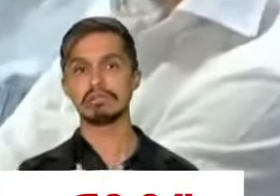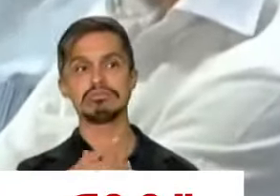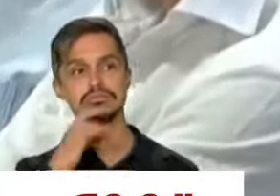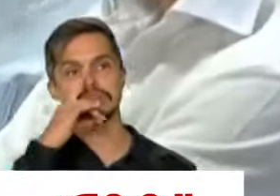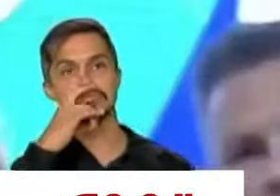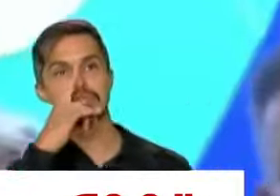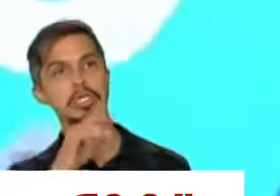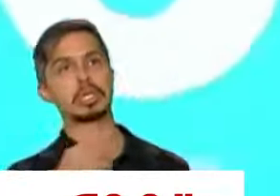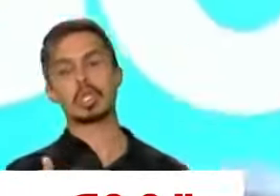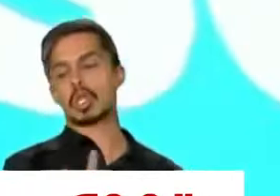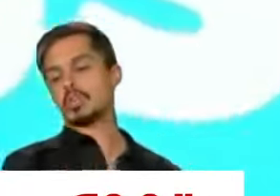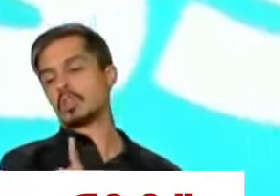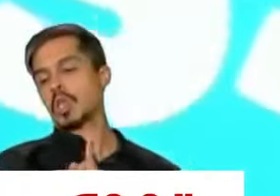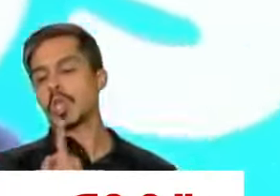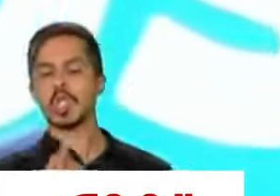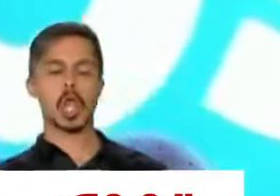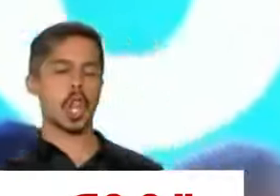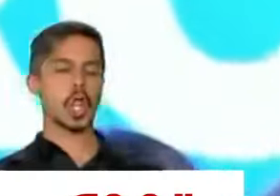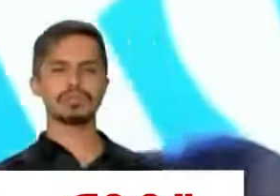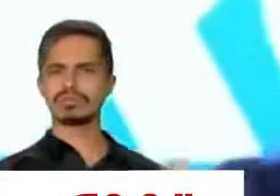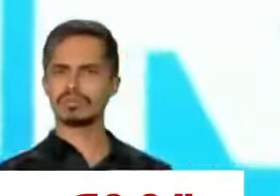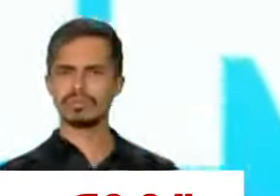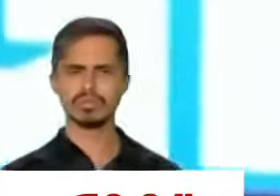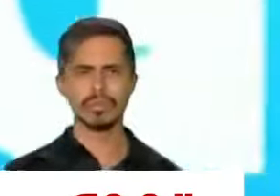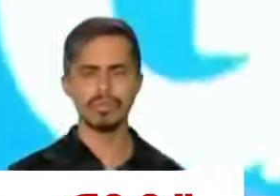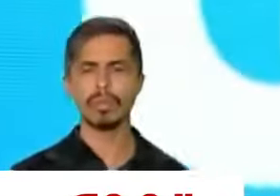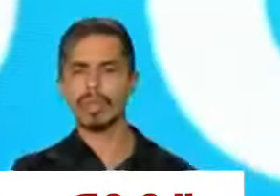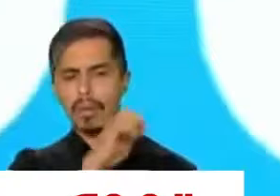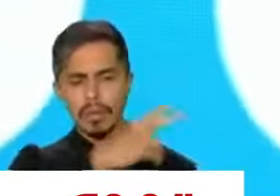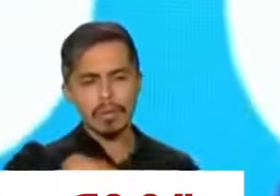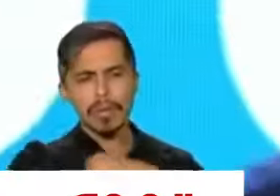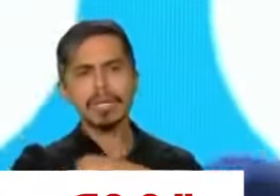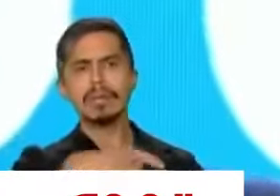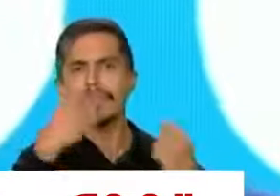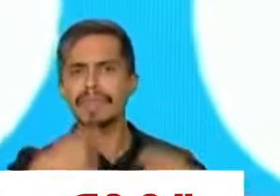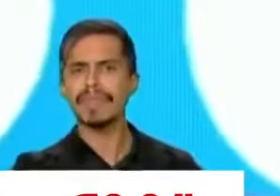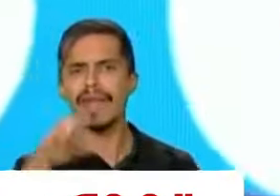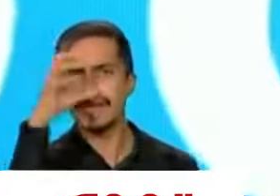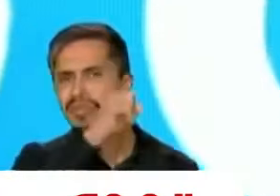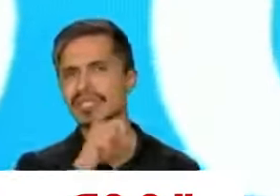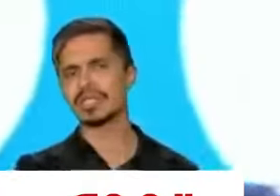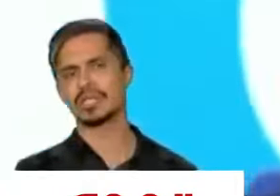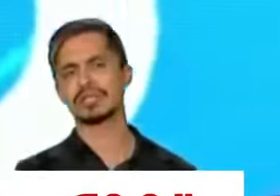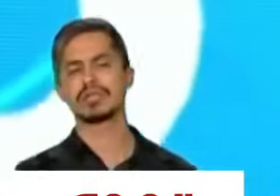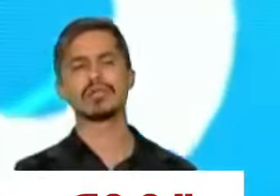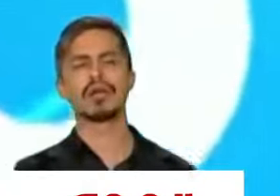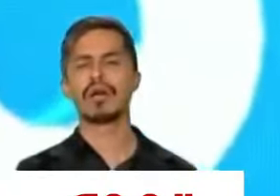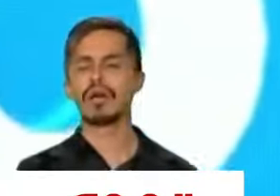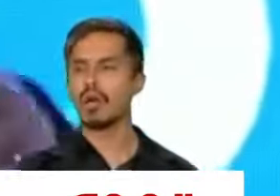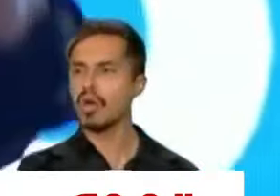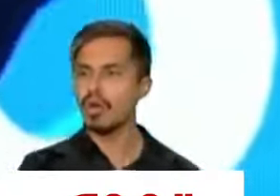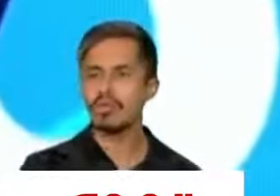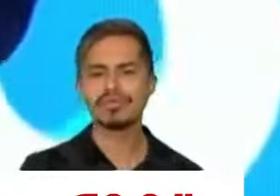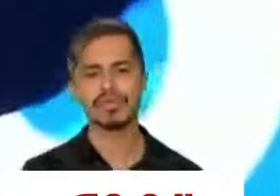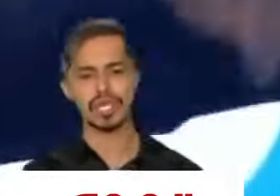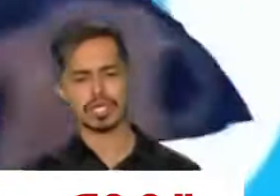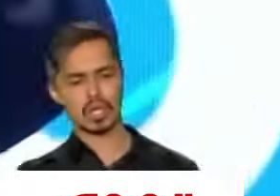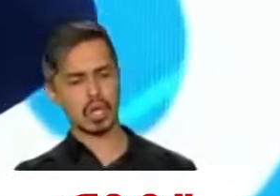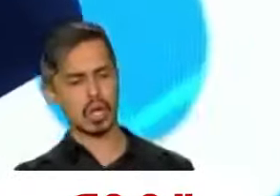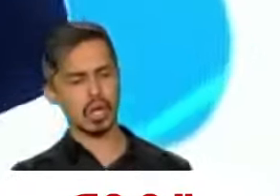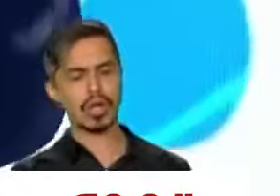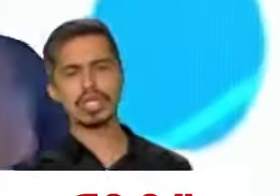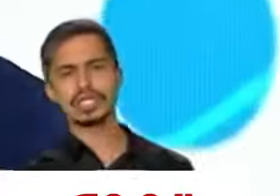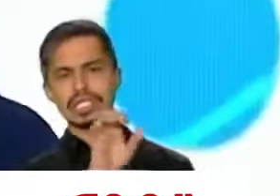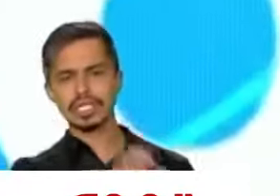Ora, então, esse país precisa dessa lição. Sabe, quem quer que venha governar cidades ou